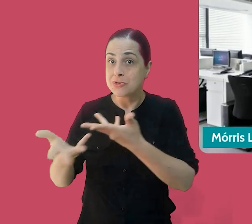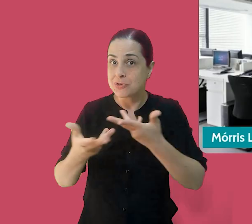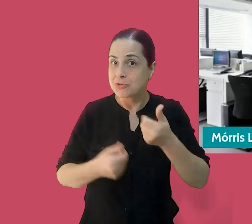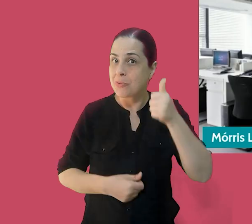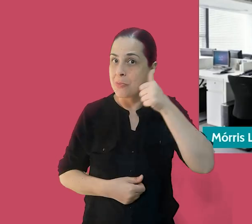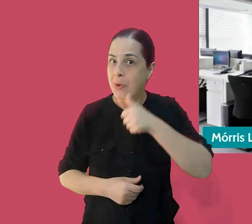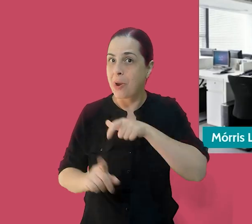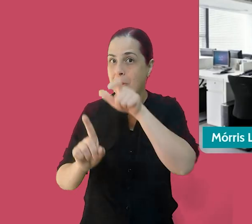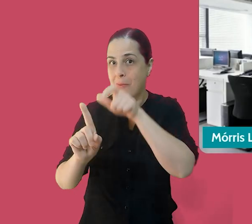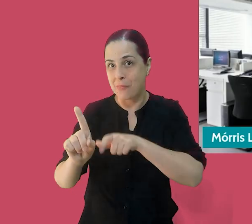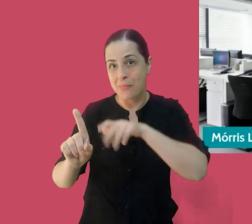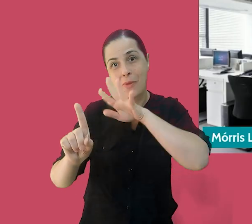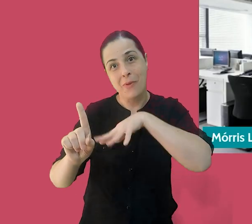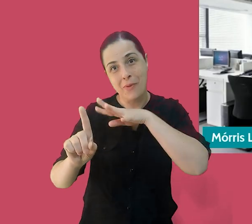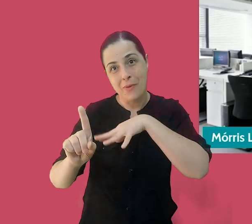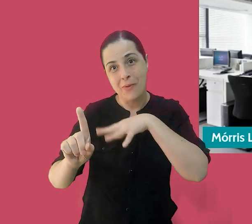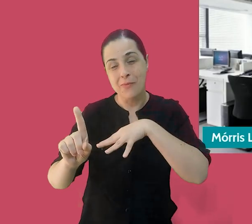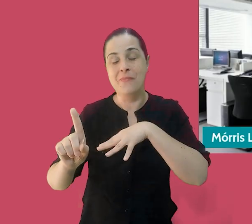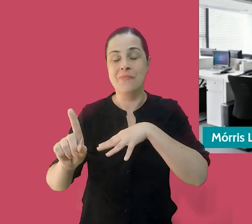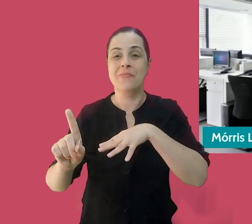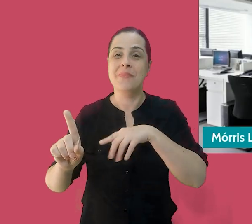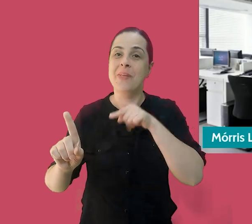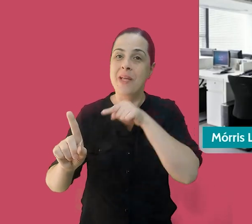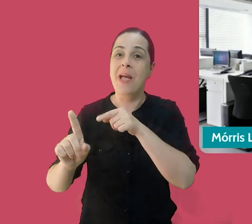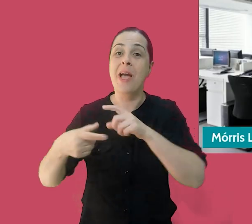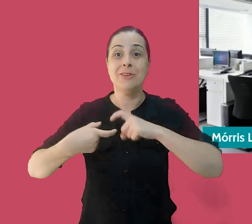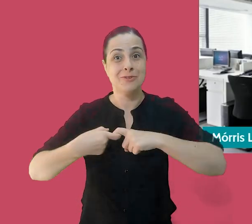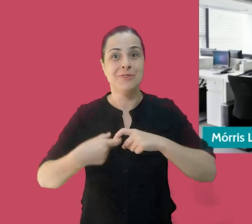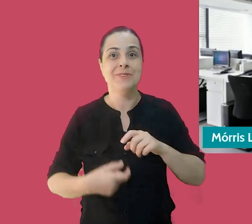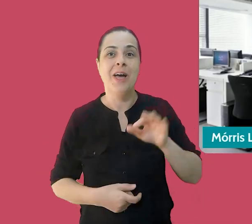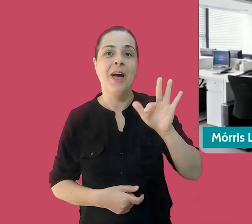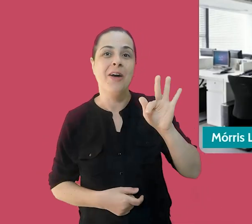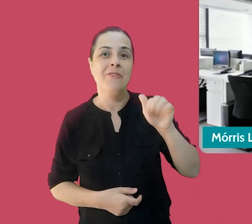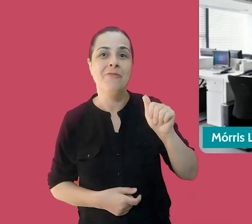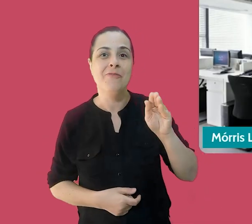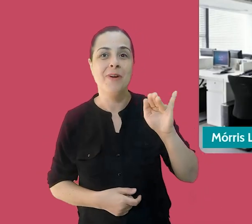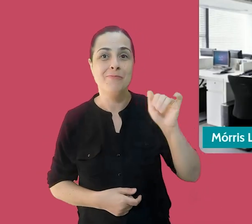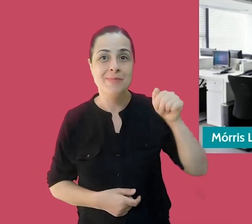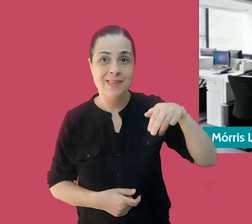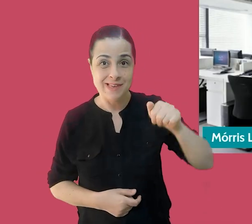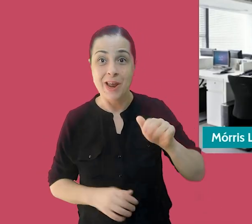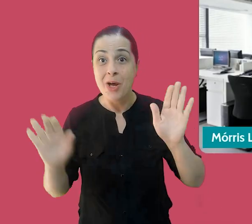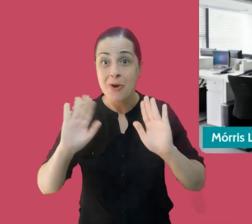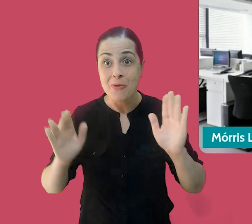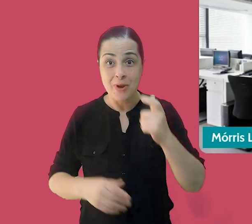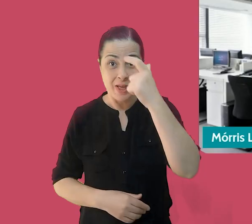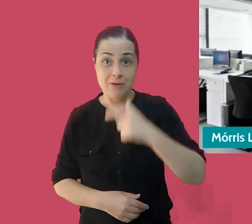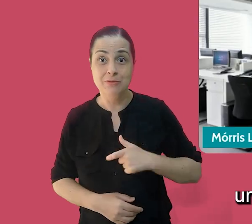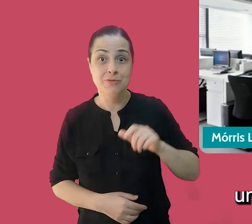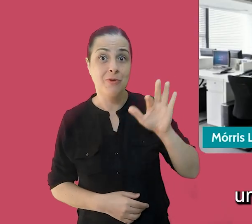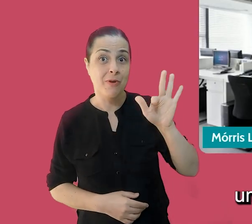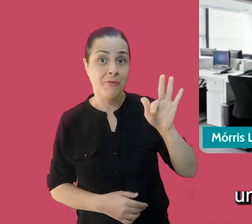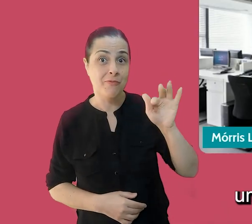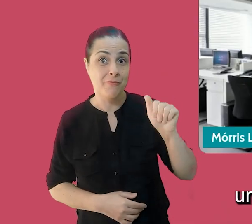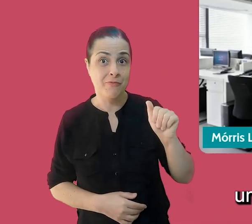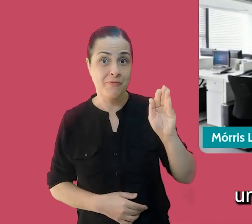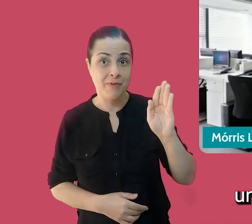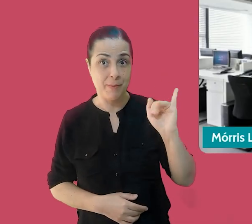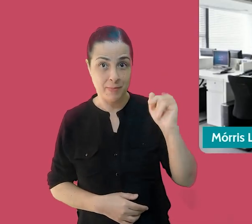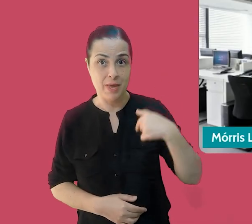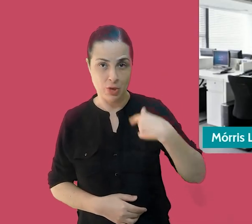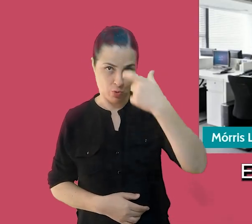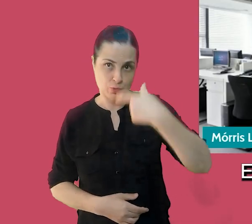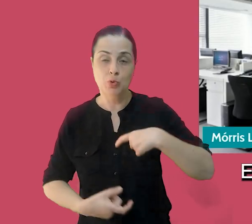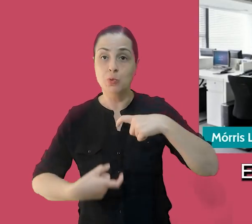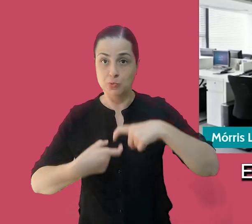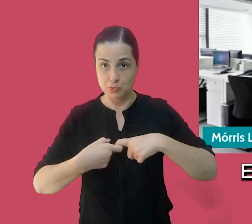minha diva, minha sócia, Fabiana Gutierrez. Oi, pessoal, sou Fabi Gutierrez, uma das sócias de